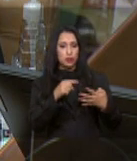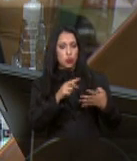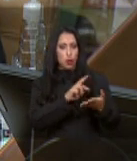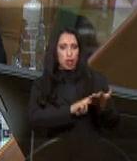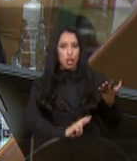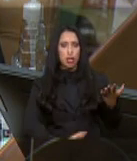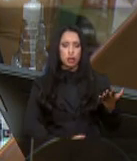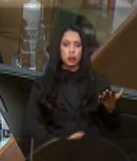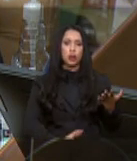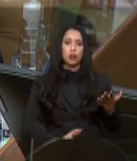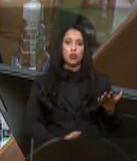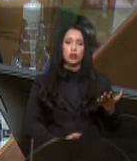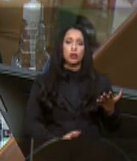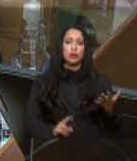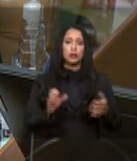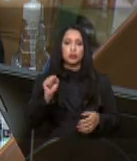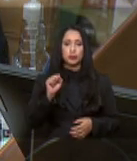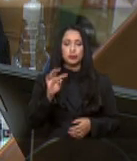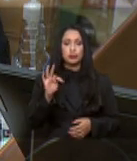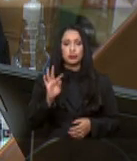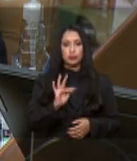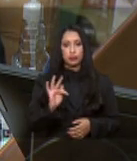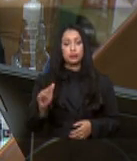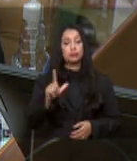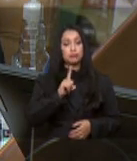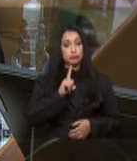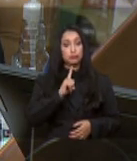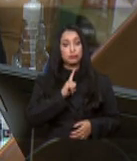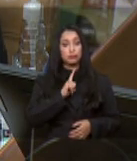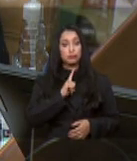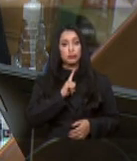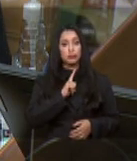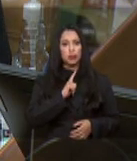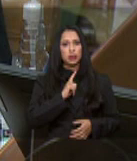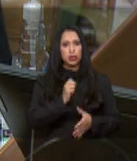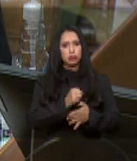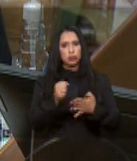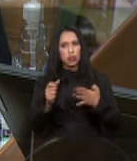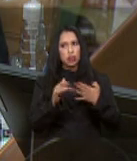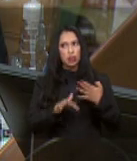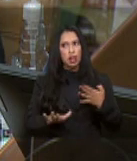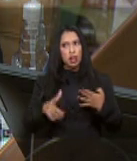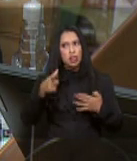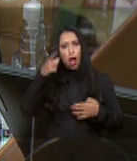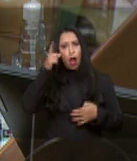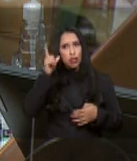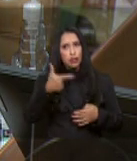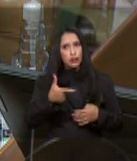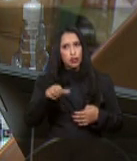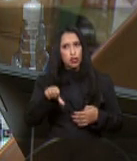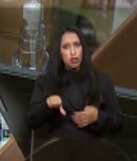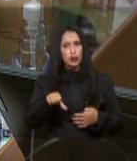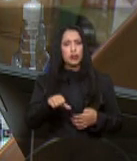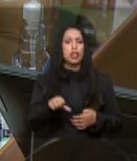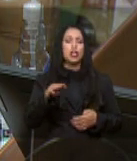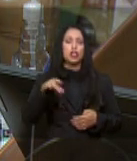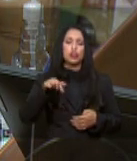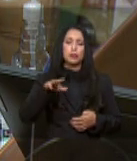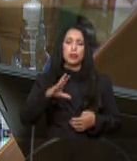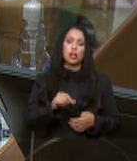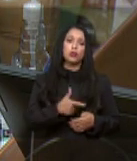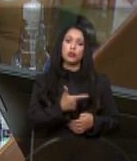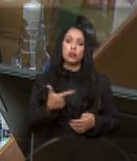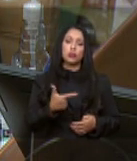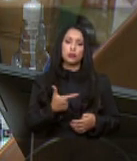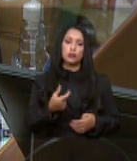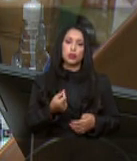do relatório, presidente. Este Supremo Tribunal Federal tem em seu acervo, pelo menos até ontem, 29 de março de 2022,